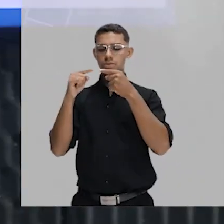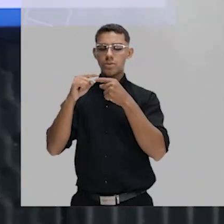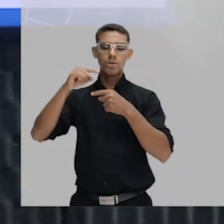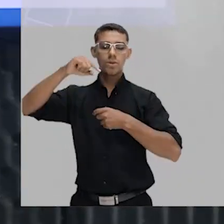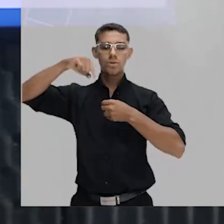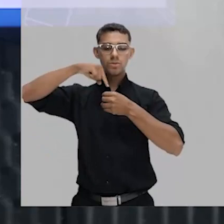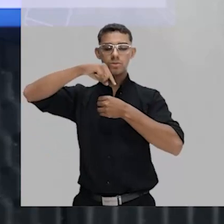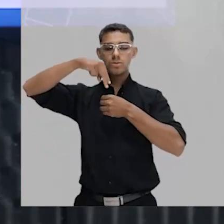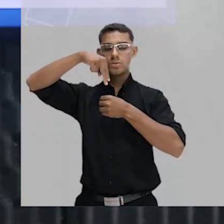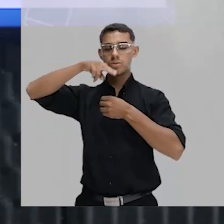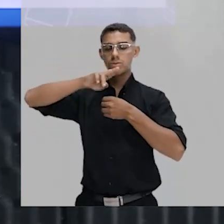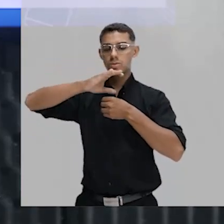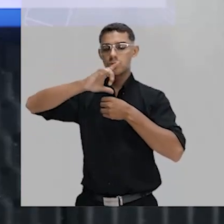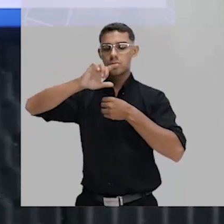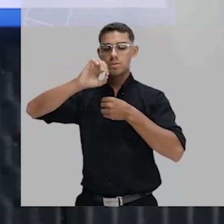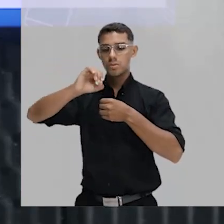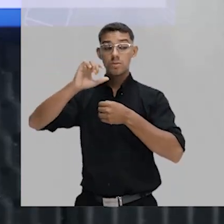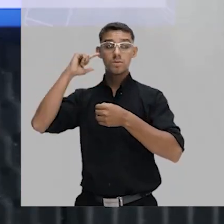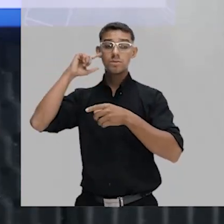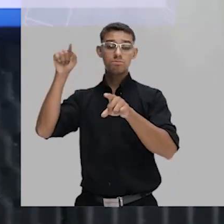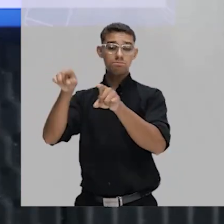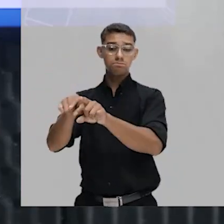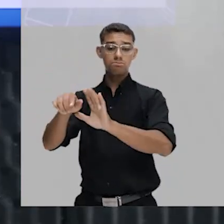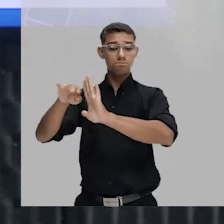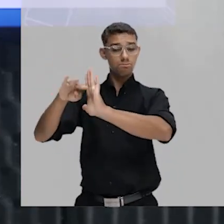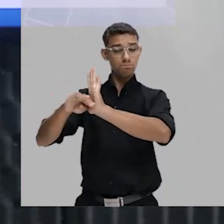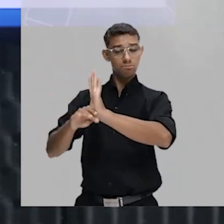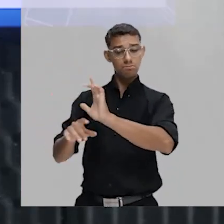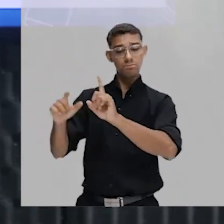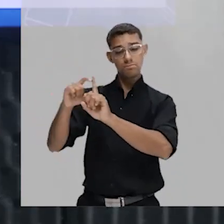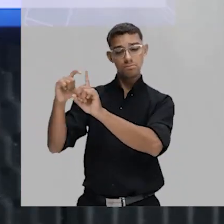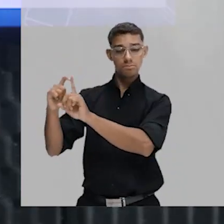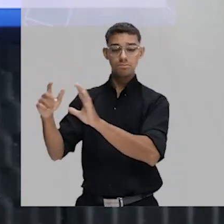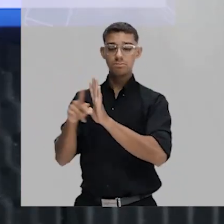núcleo, e nós temos também essas classes de palavras que vão servir